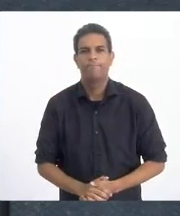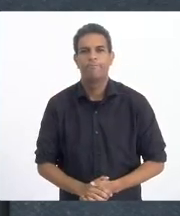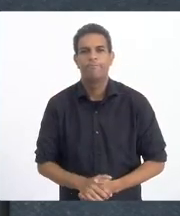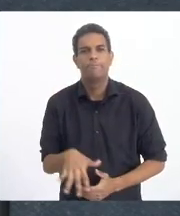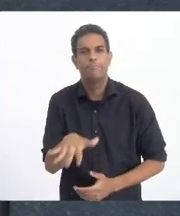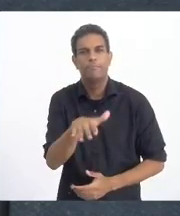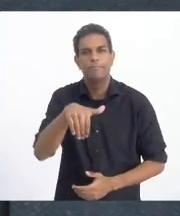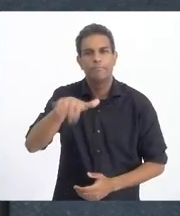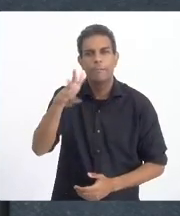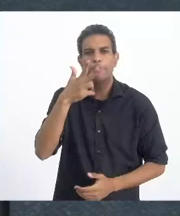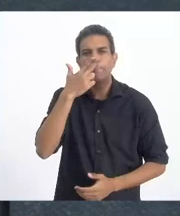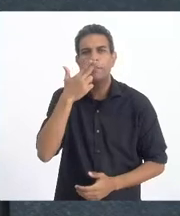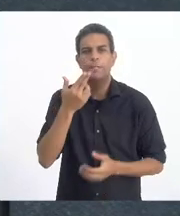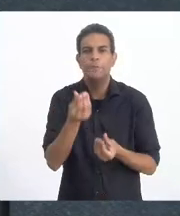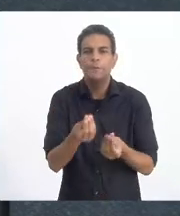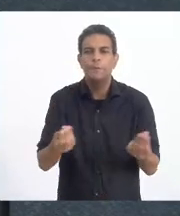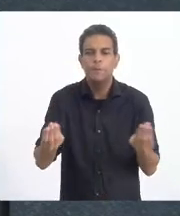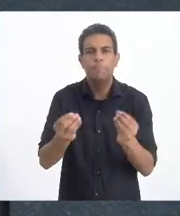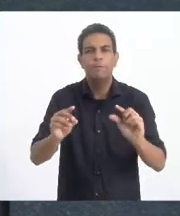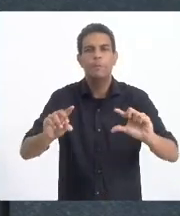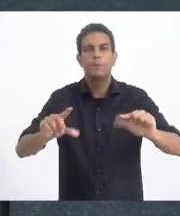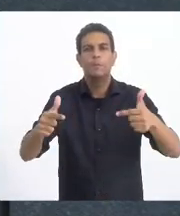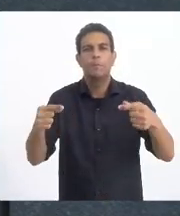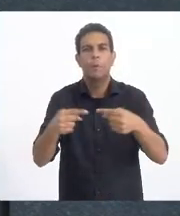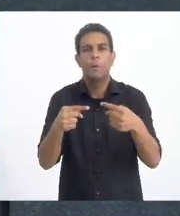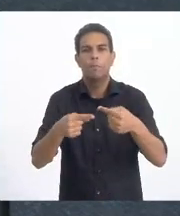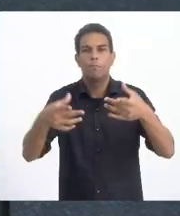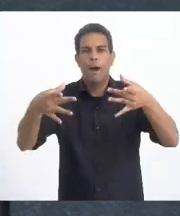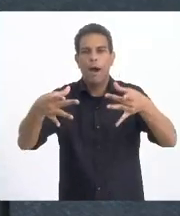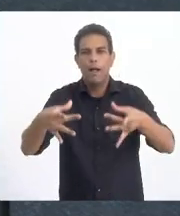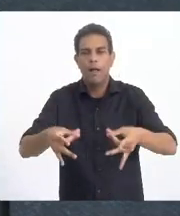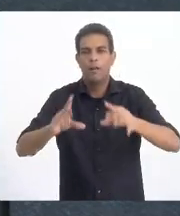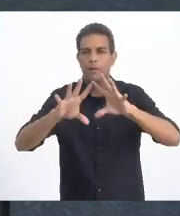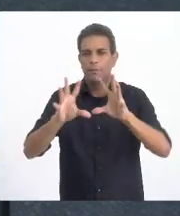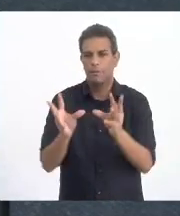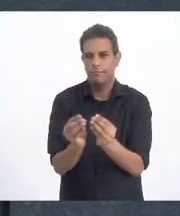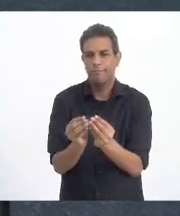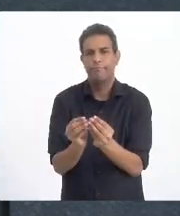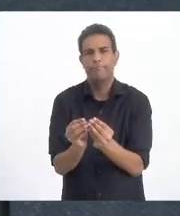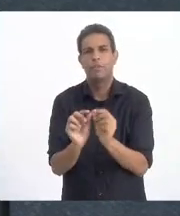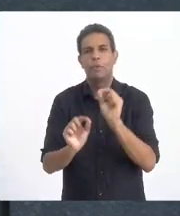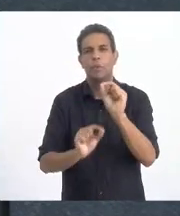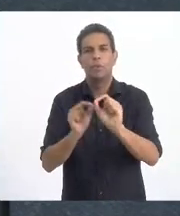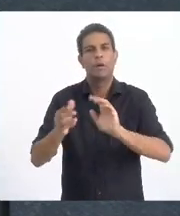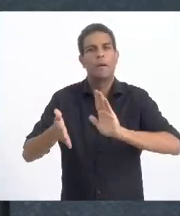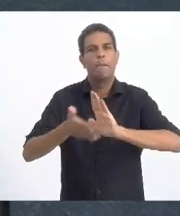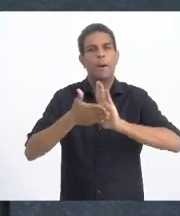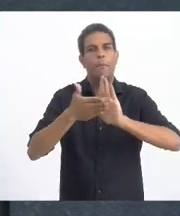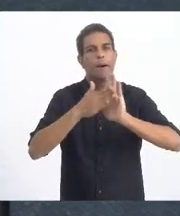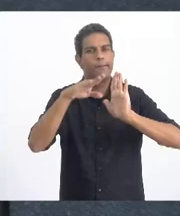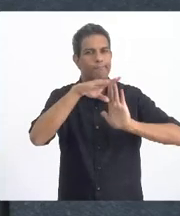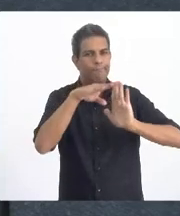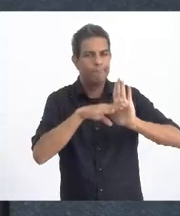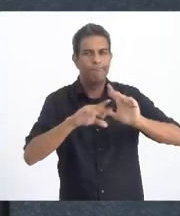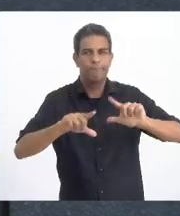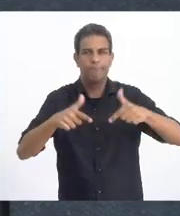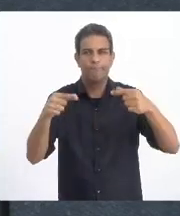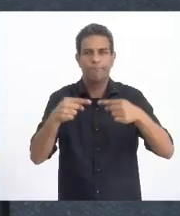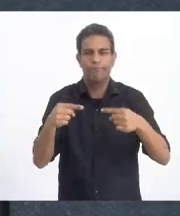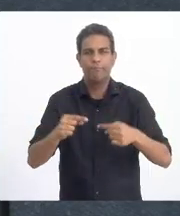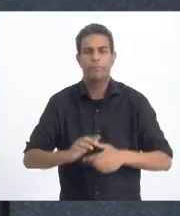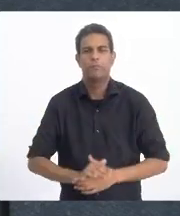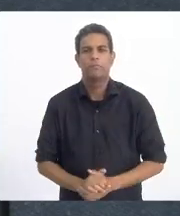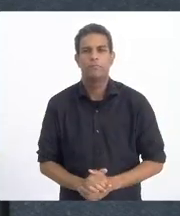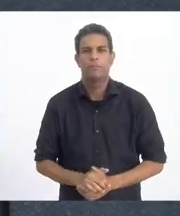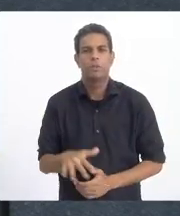mexam mais com as pensionistas e inativos. E nesse sentido eu vou tentar resumir a minha fala, a despeito da proposta que foi encaminhada com muito acerto através do